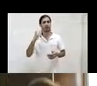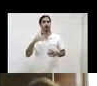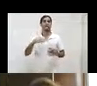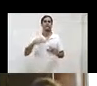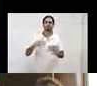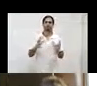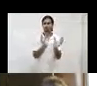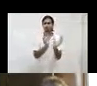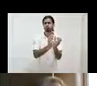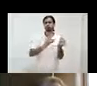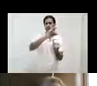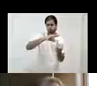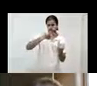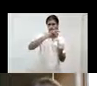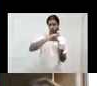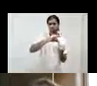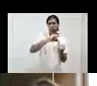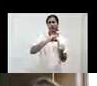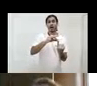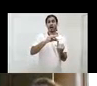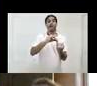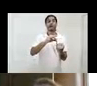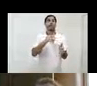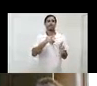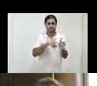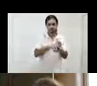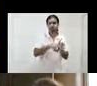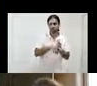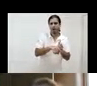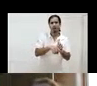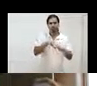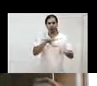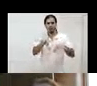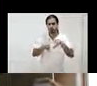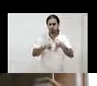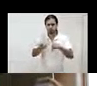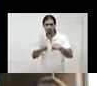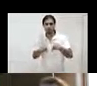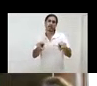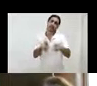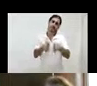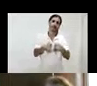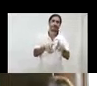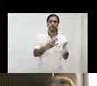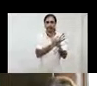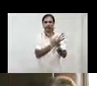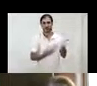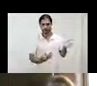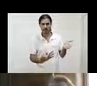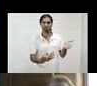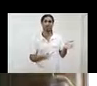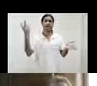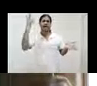o tipo de pesquisa é estudo exploratório, mas com pesquisa documental, com a história do IFES, com a história de um